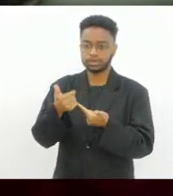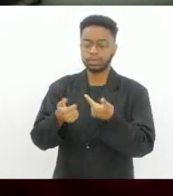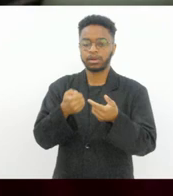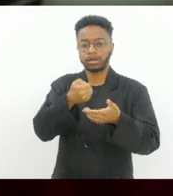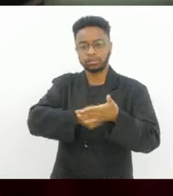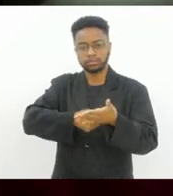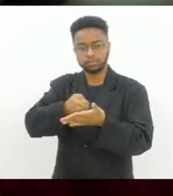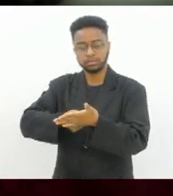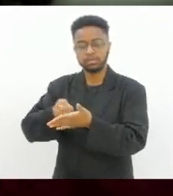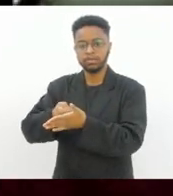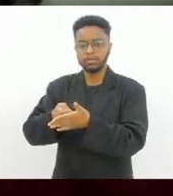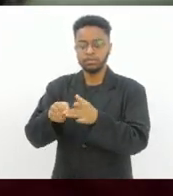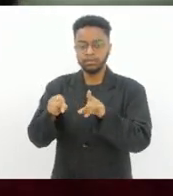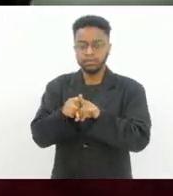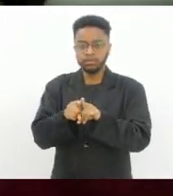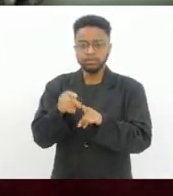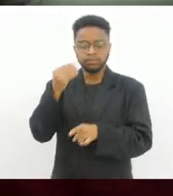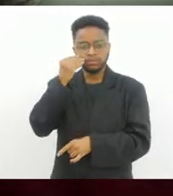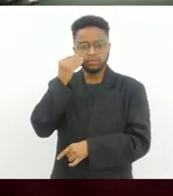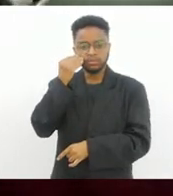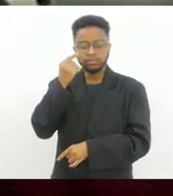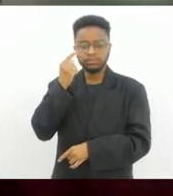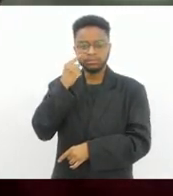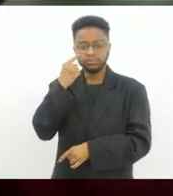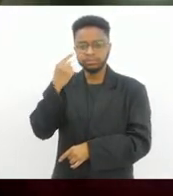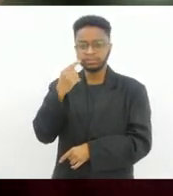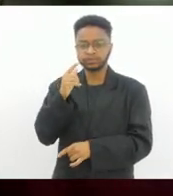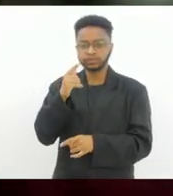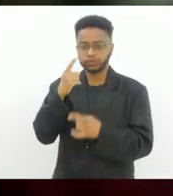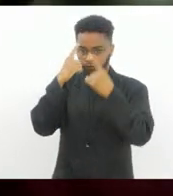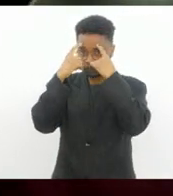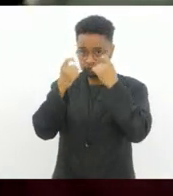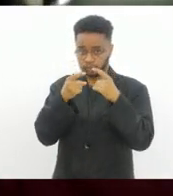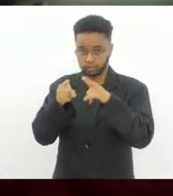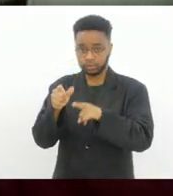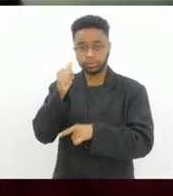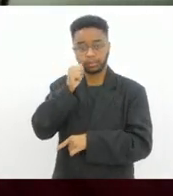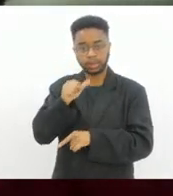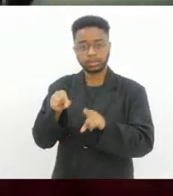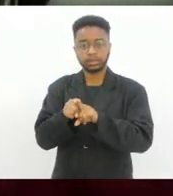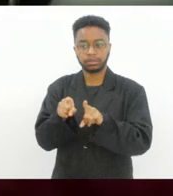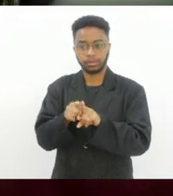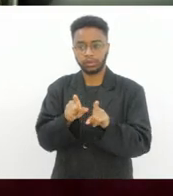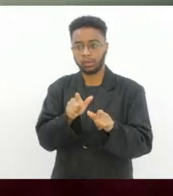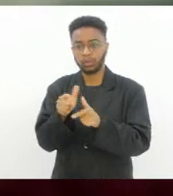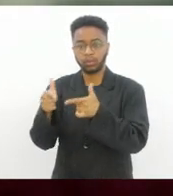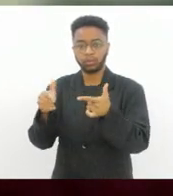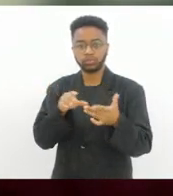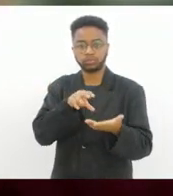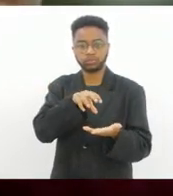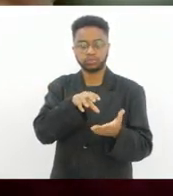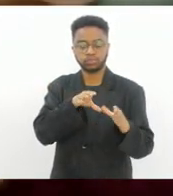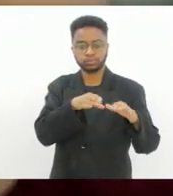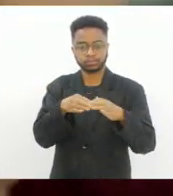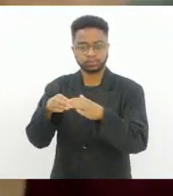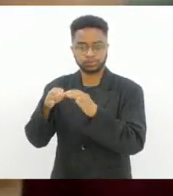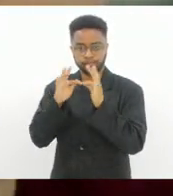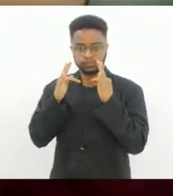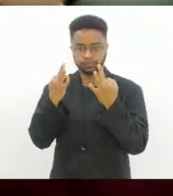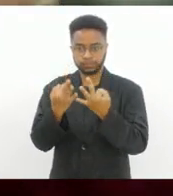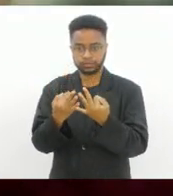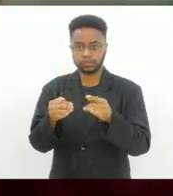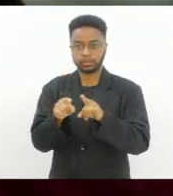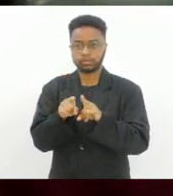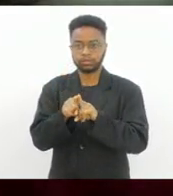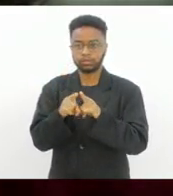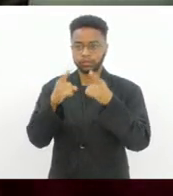luta de pensar não só a violência contra as mulheres, mas a violência que perpassa todos os núcleos familiares, a violência